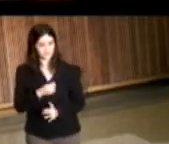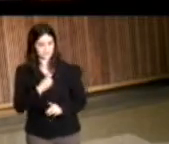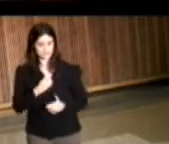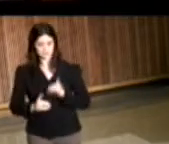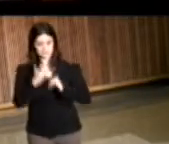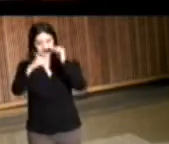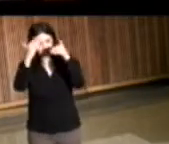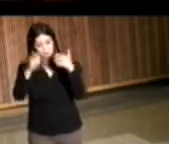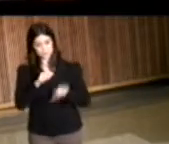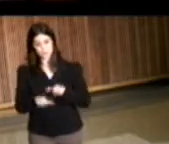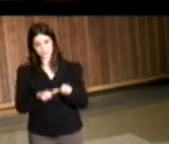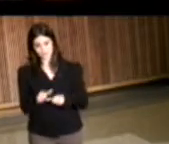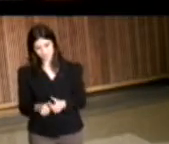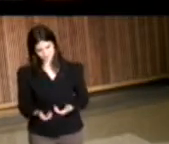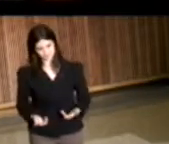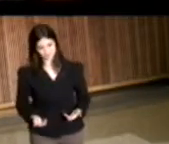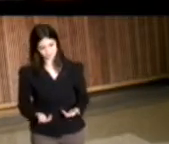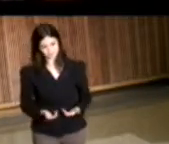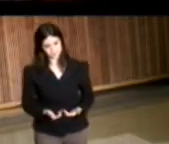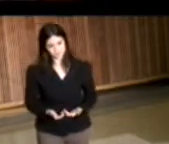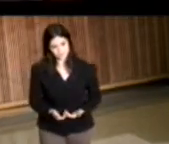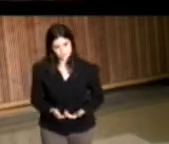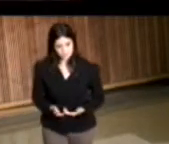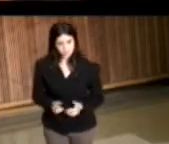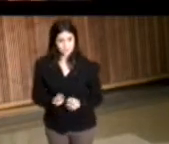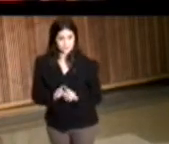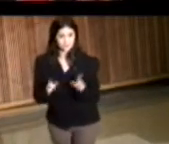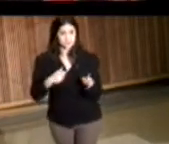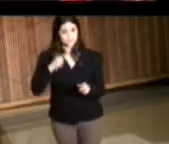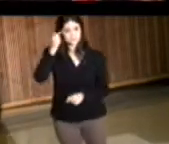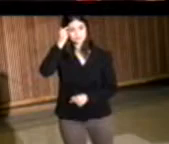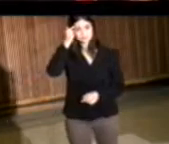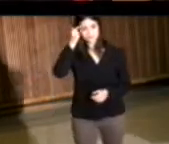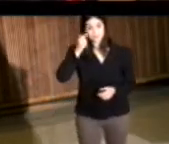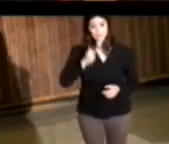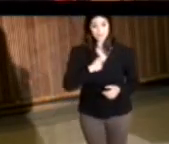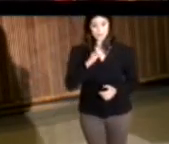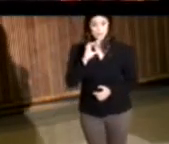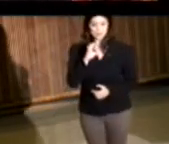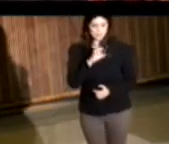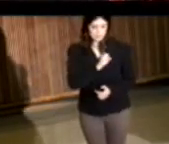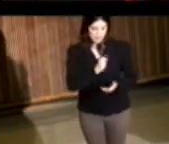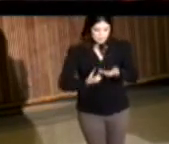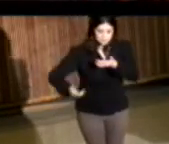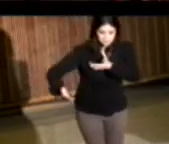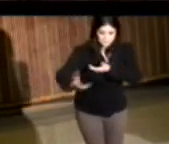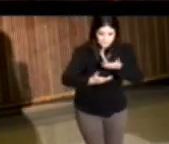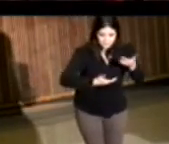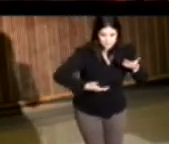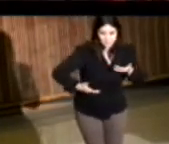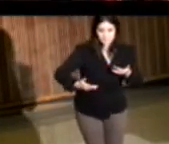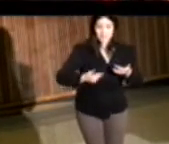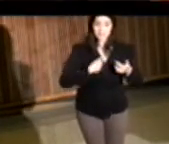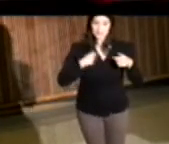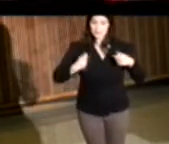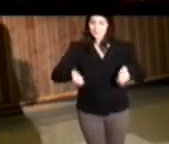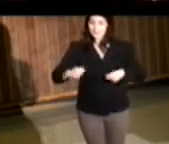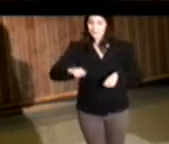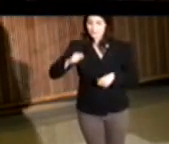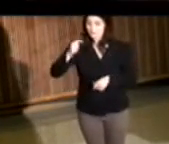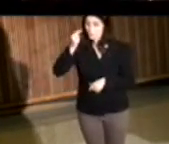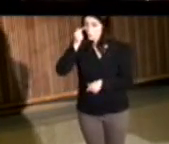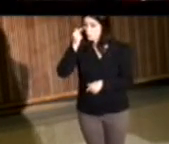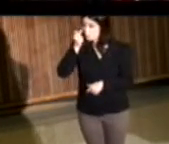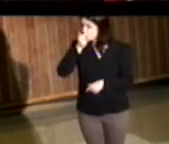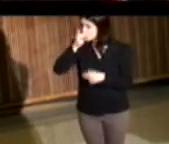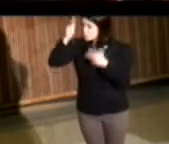uso o critério da graça, e eu entendo que Deus pode me amar, porque eu sou o que sou, ruinzinho